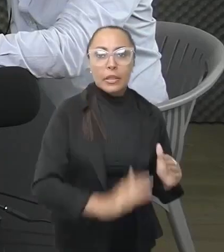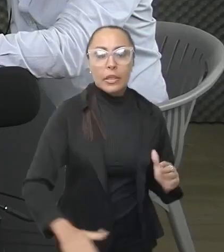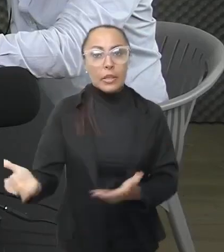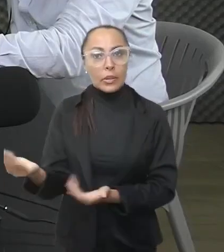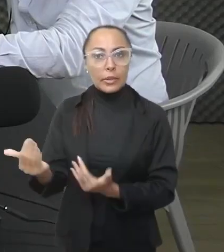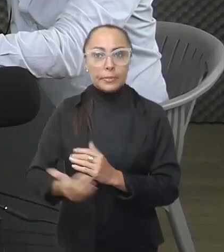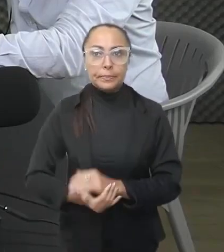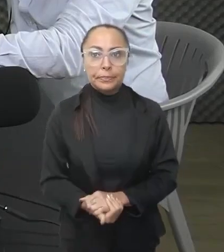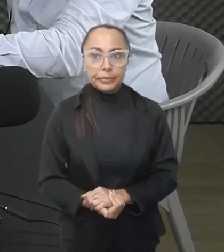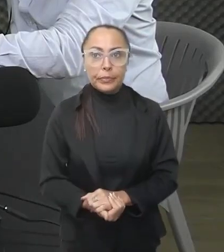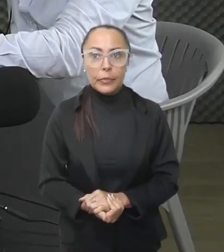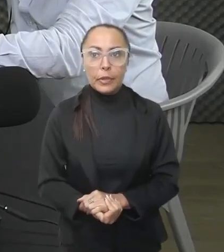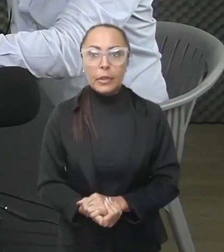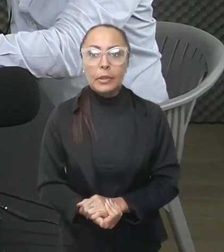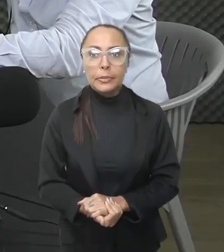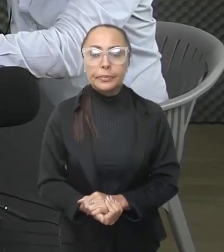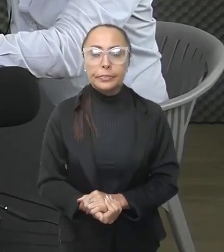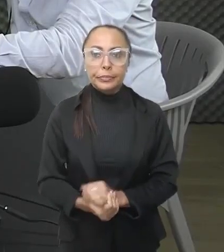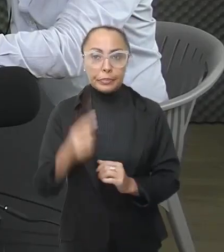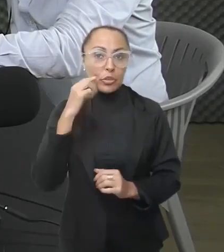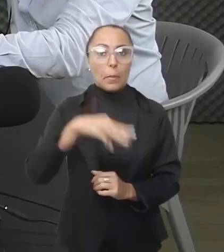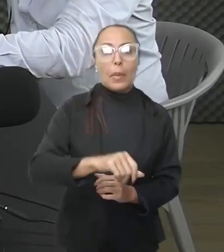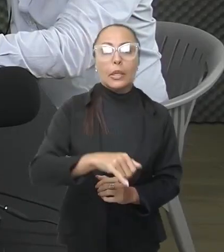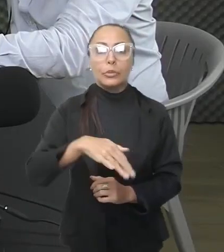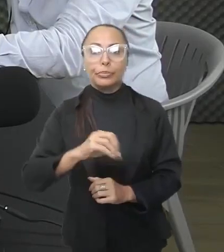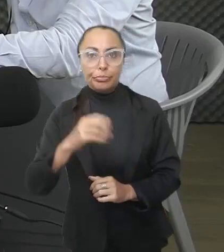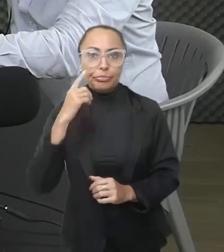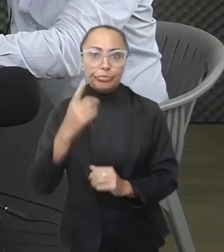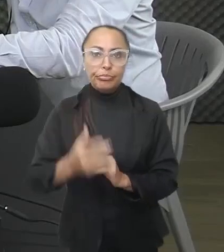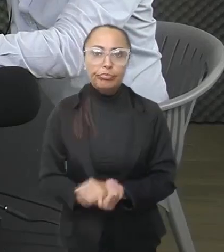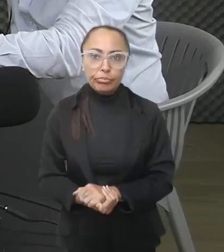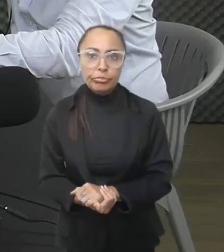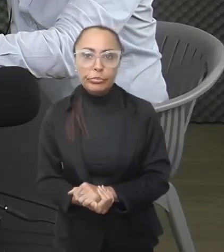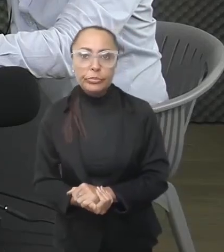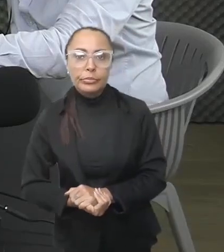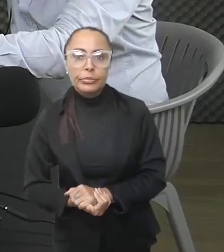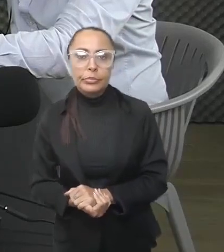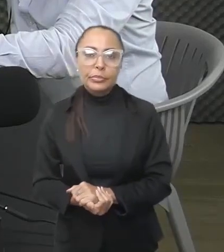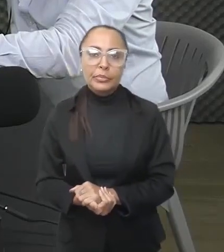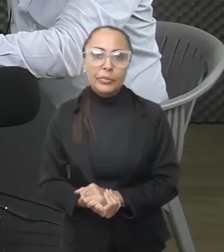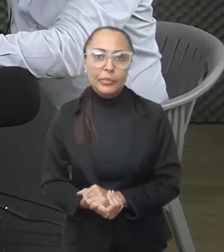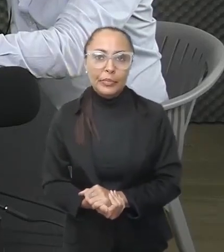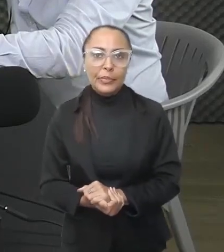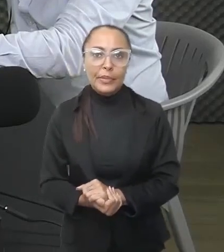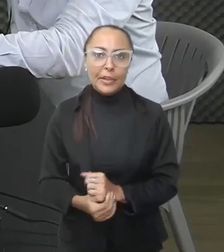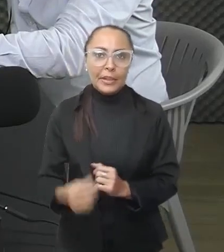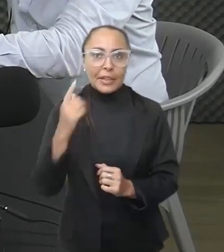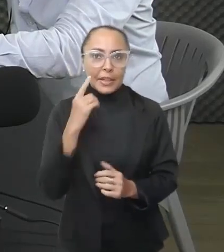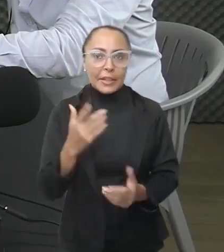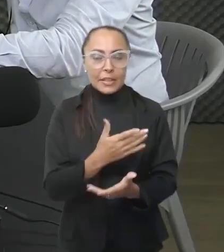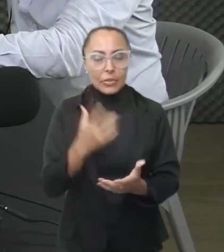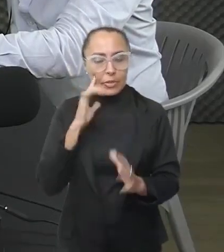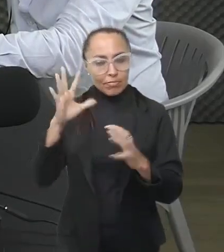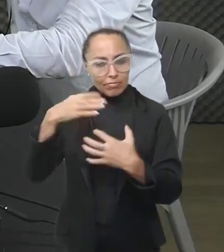adolescentes. O mês de maio, né, quando nós identificamos caminhadas, ações de